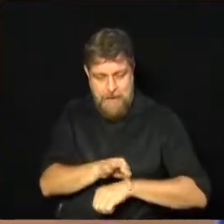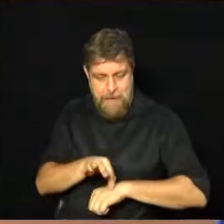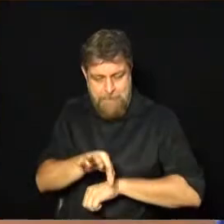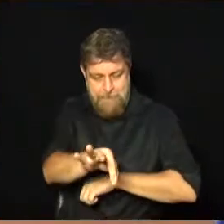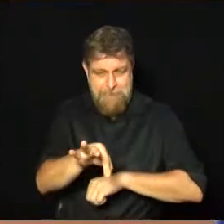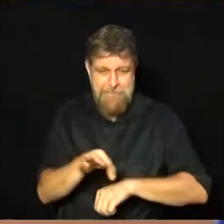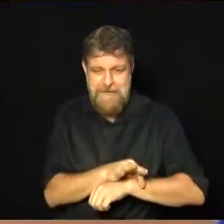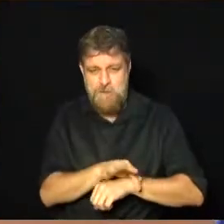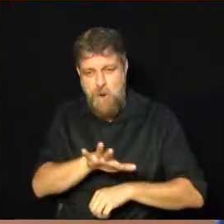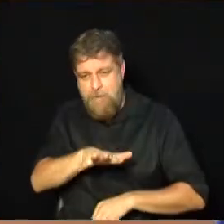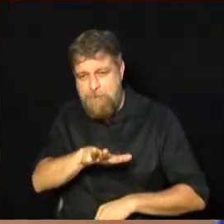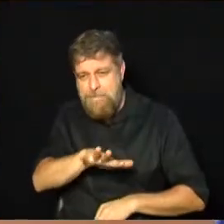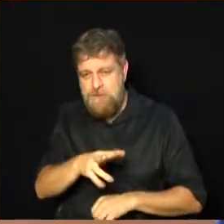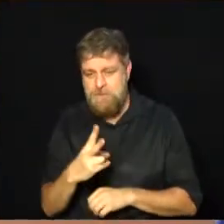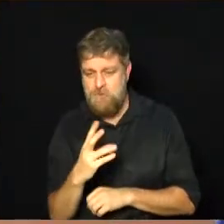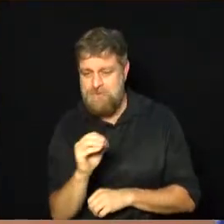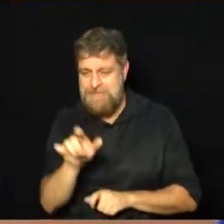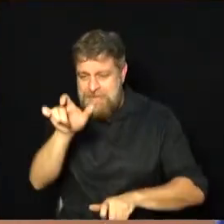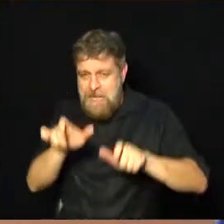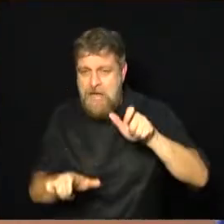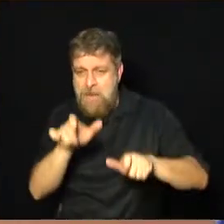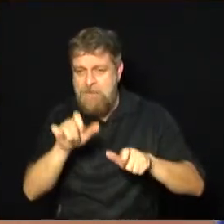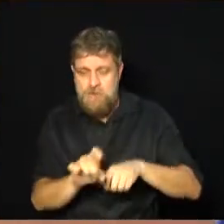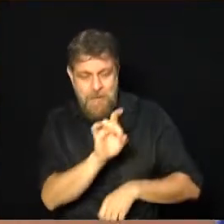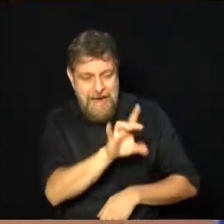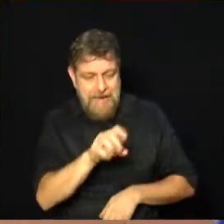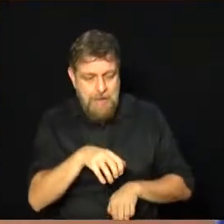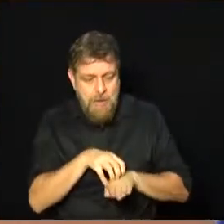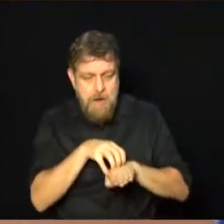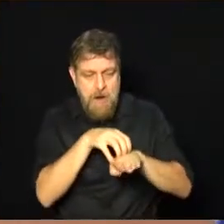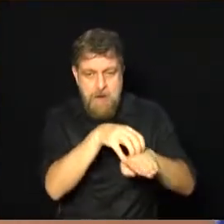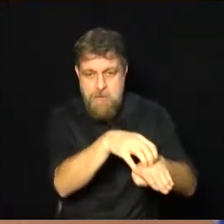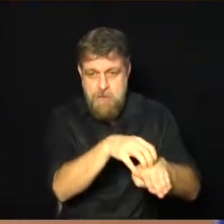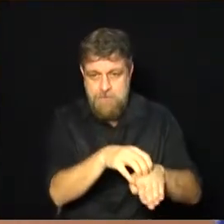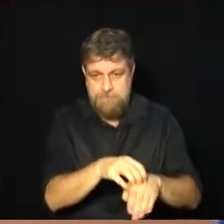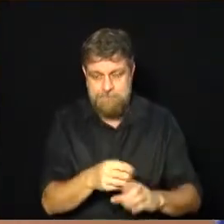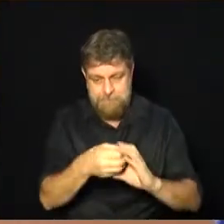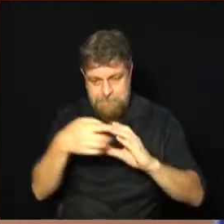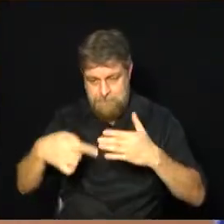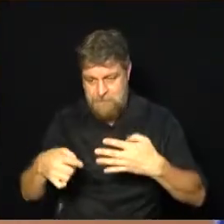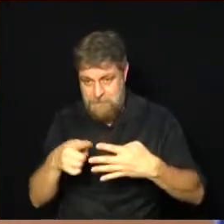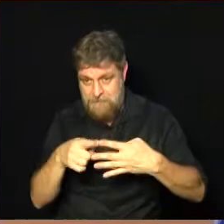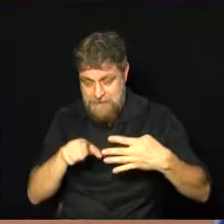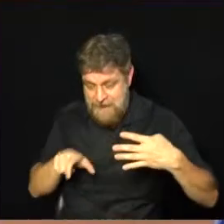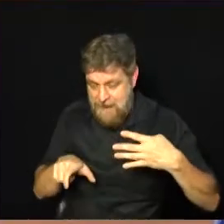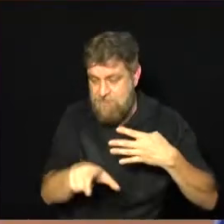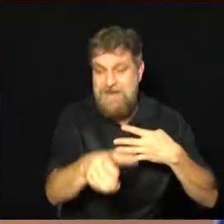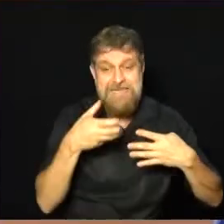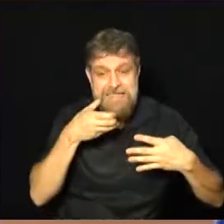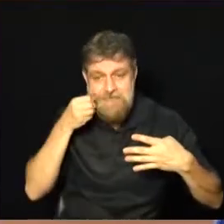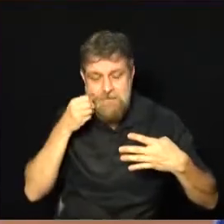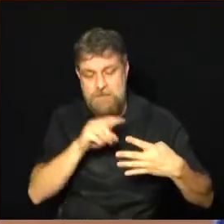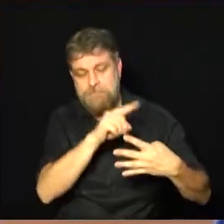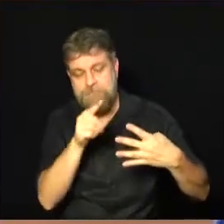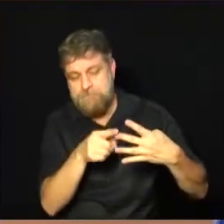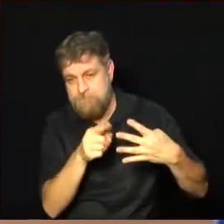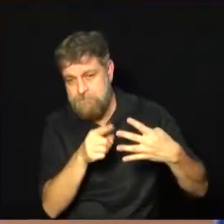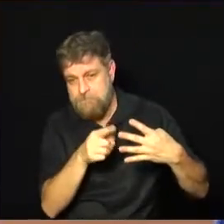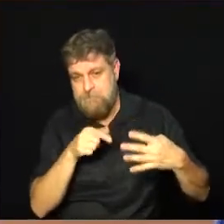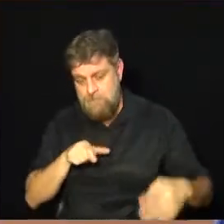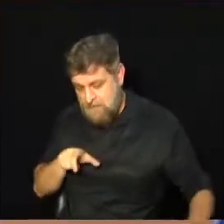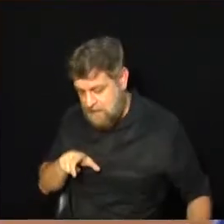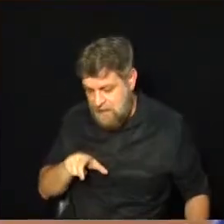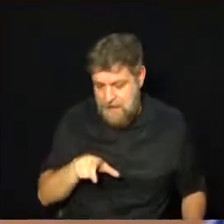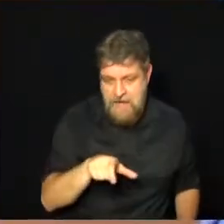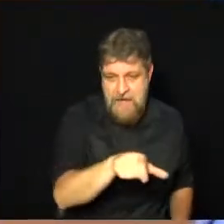torno de 200 pessoas, cada um deles. Esse é o primeiro ponto. Então, faixas exclusivas. Segundo, essas faixas